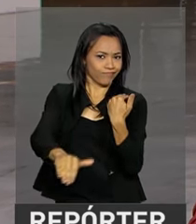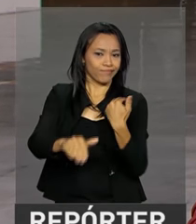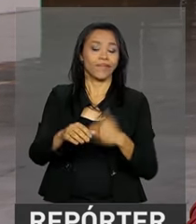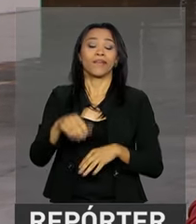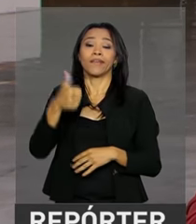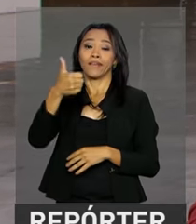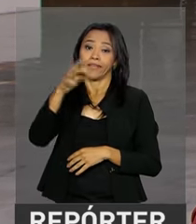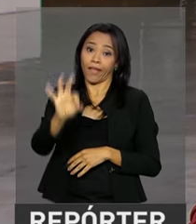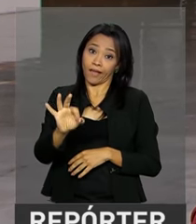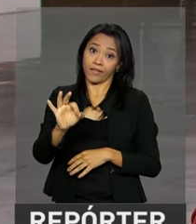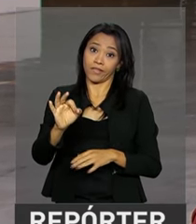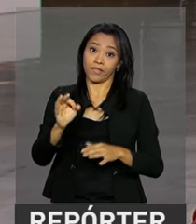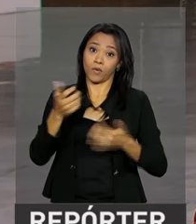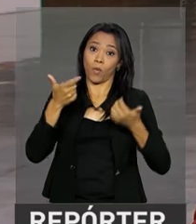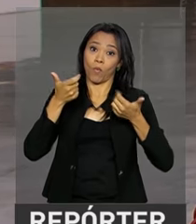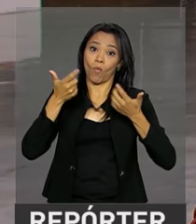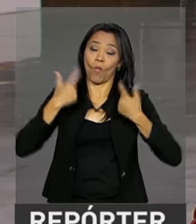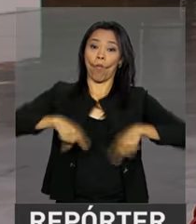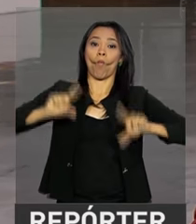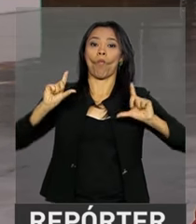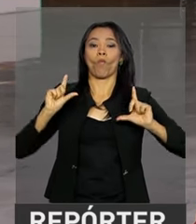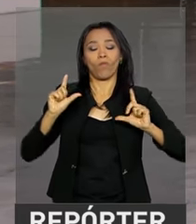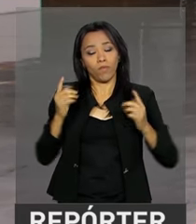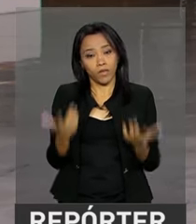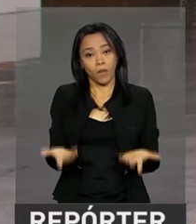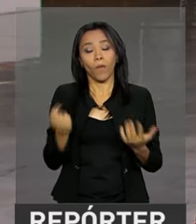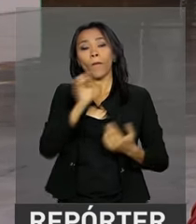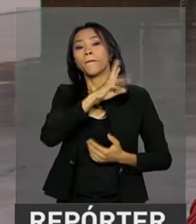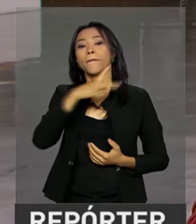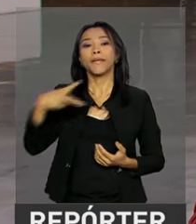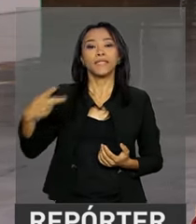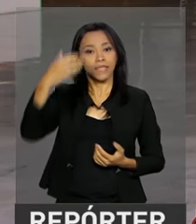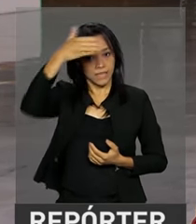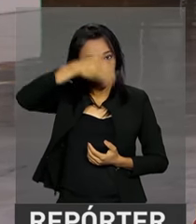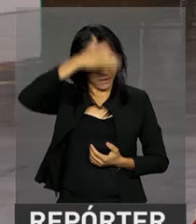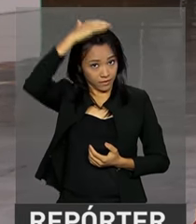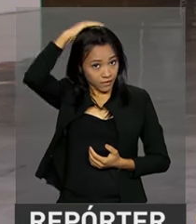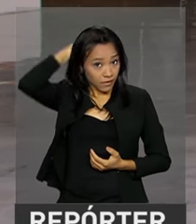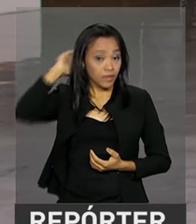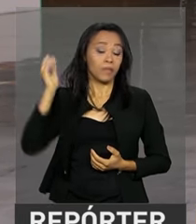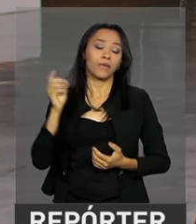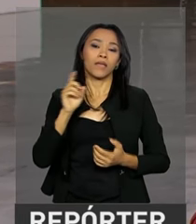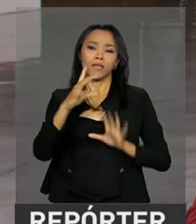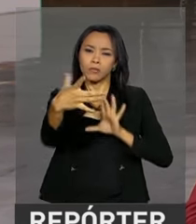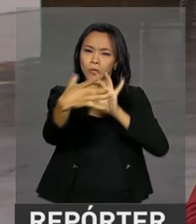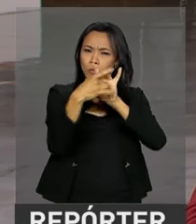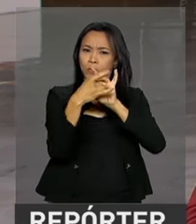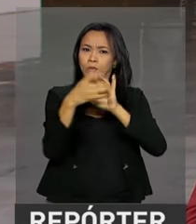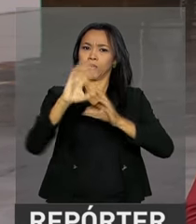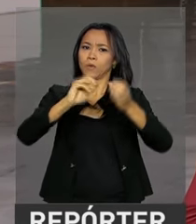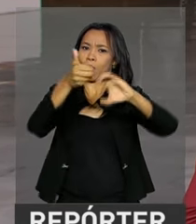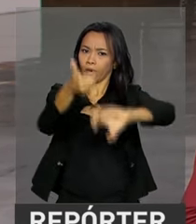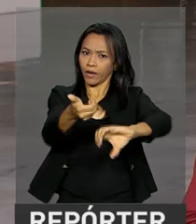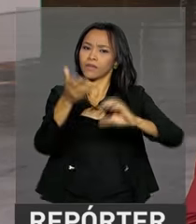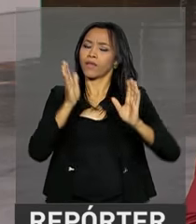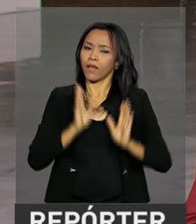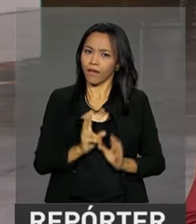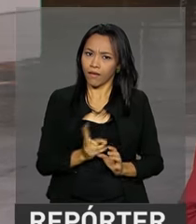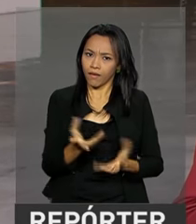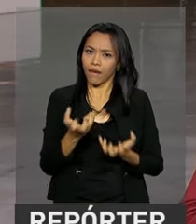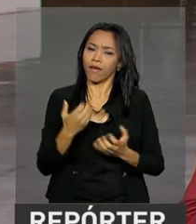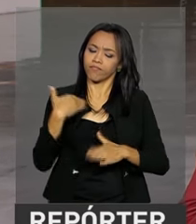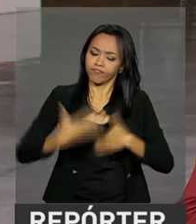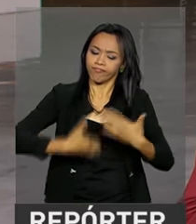senadores votaram em branco. O presidente Michel Temer disse que, junto com o Congresso, pretende avançar nas